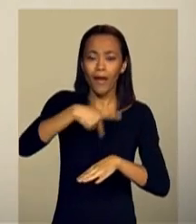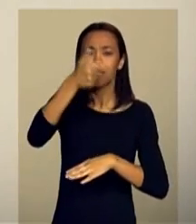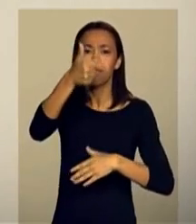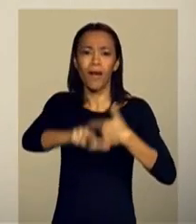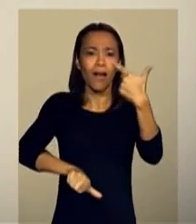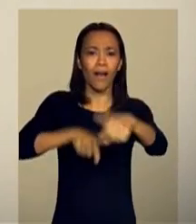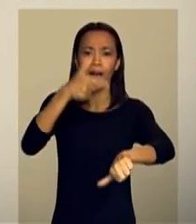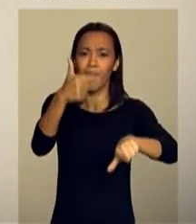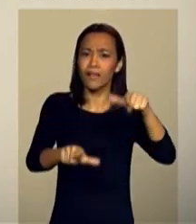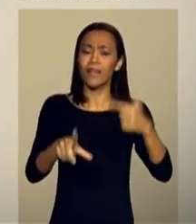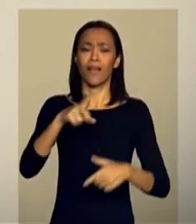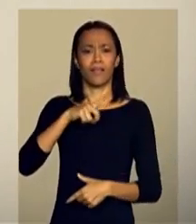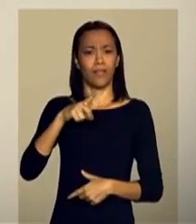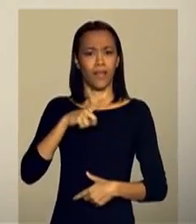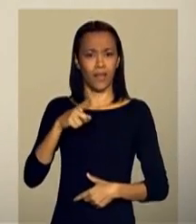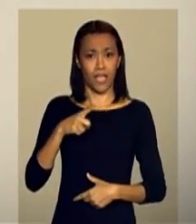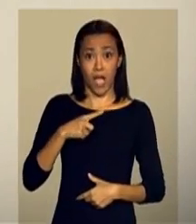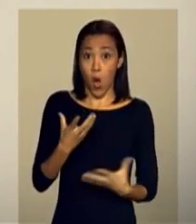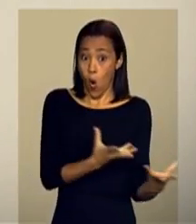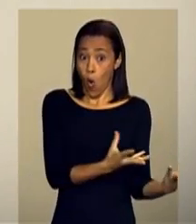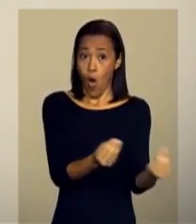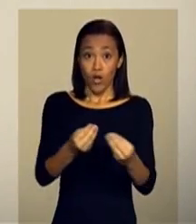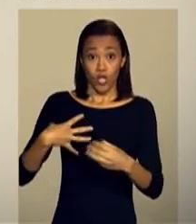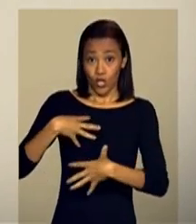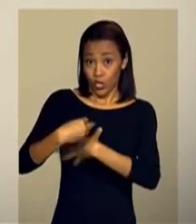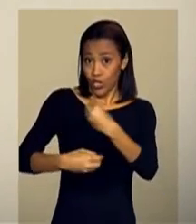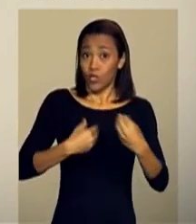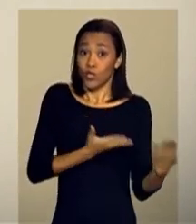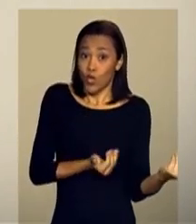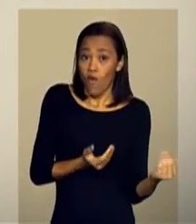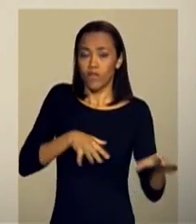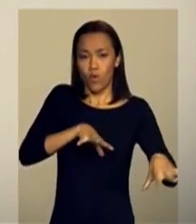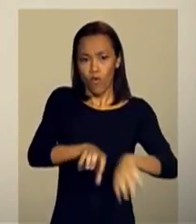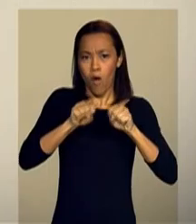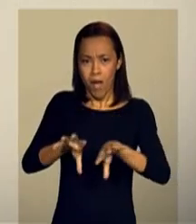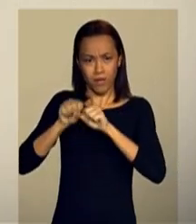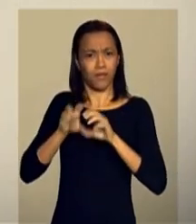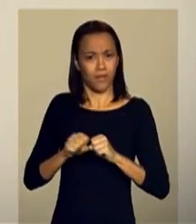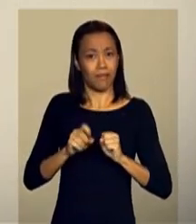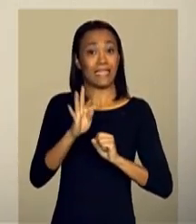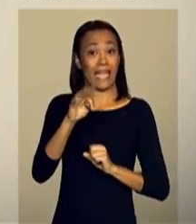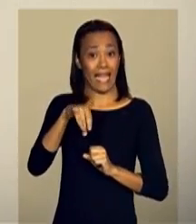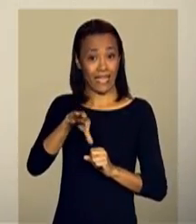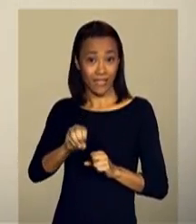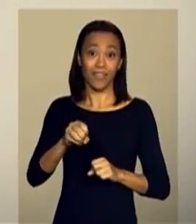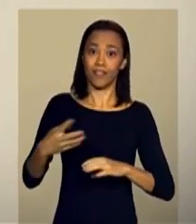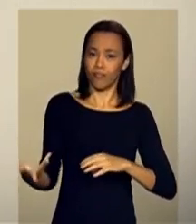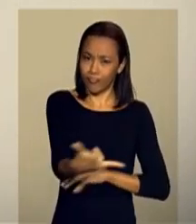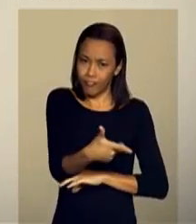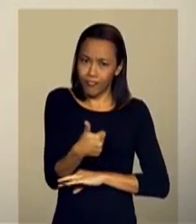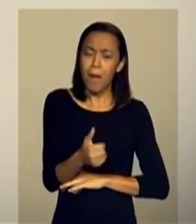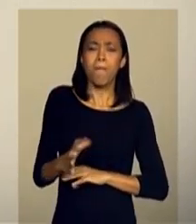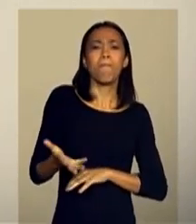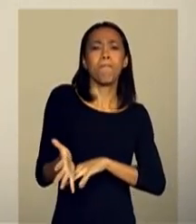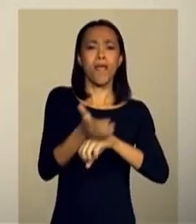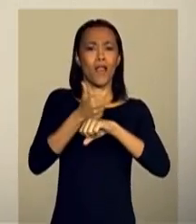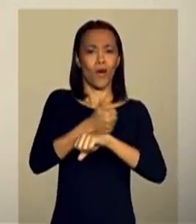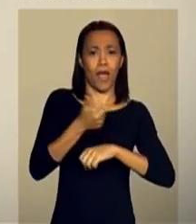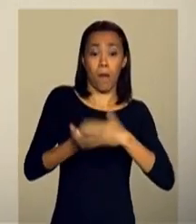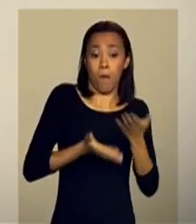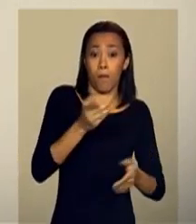mais tenha uma geração de jovens com formação técnica de qualidade, capazes de melhorar os nossos